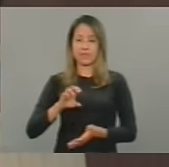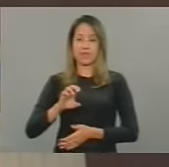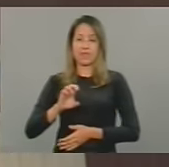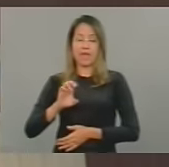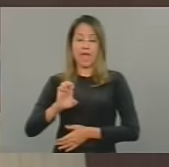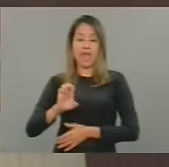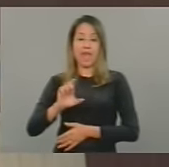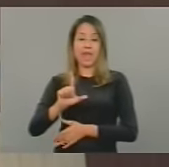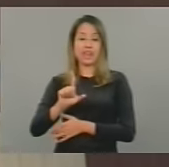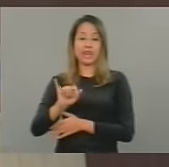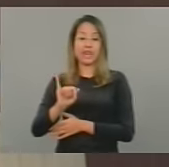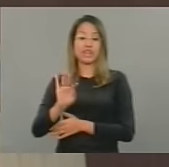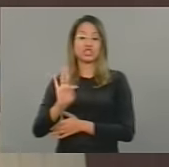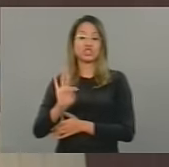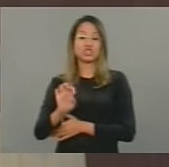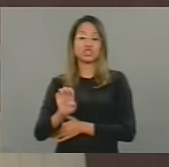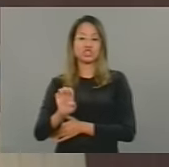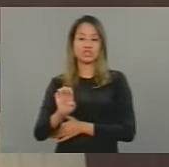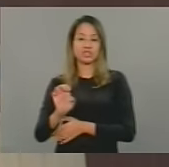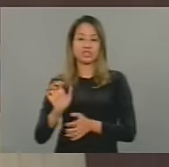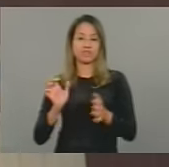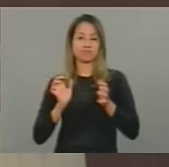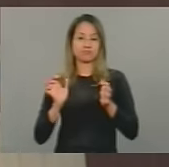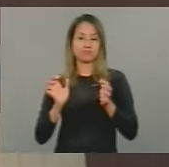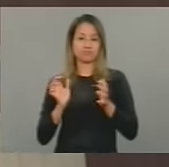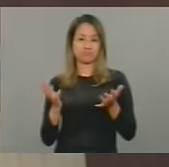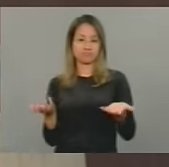um segmento reacionário